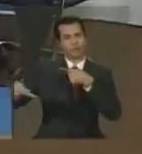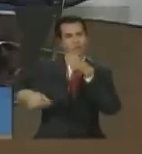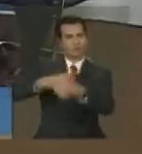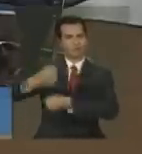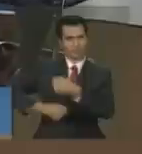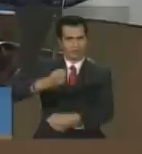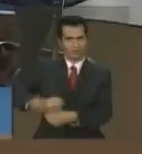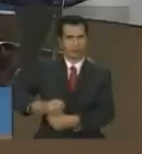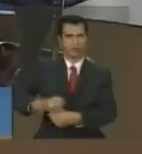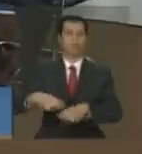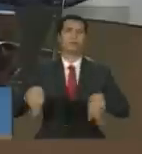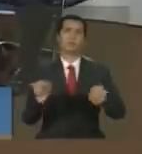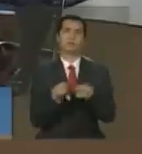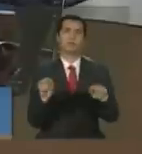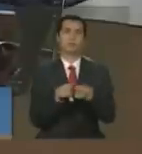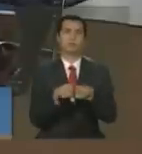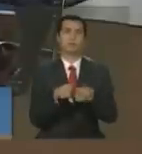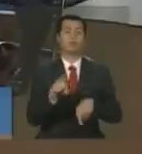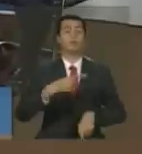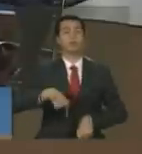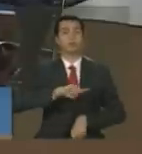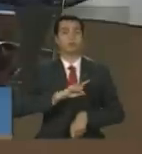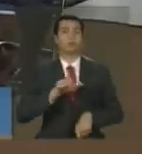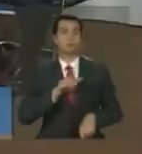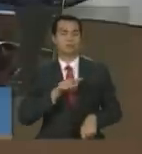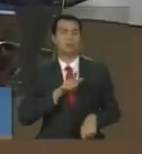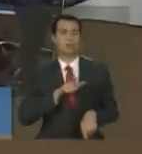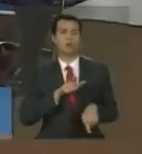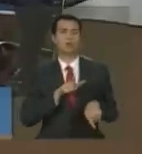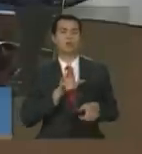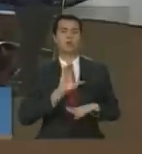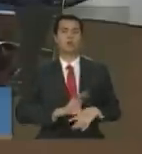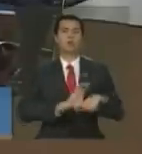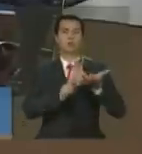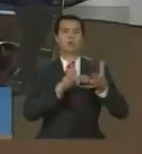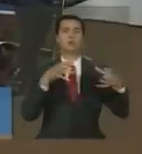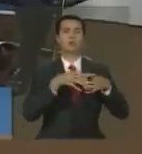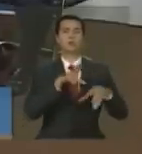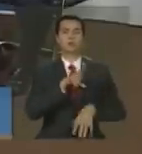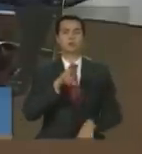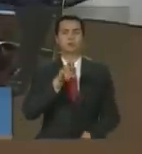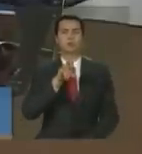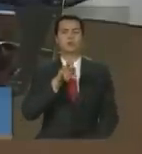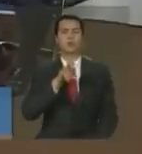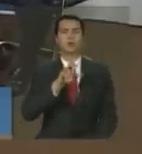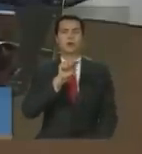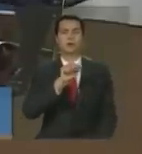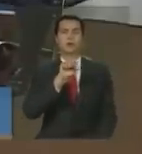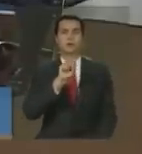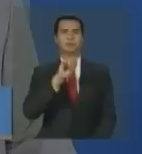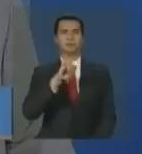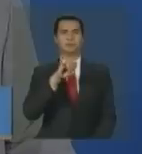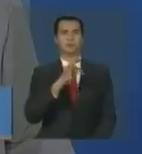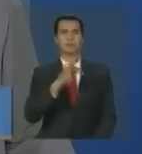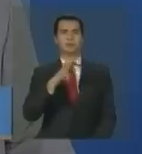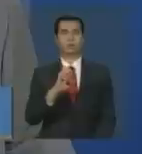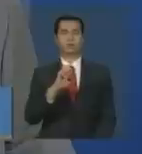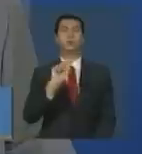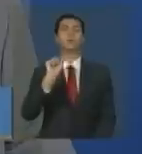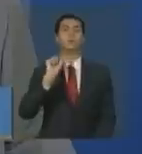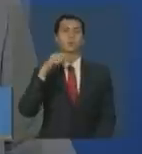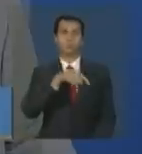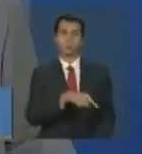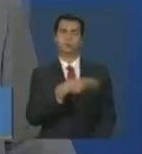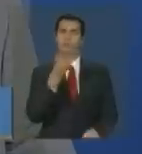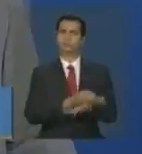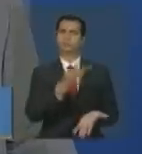seguinte. Nós temos uma comissão nacional, chama a CIT, Comissão Intergestores Tripartite. Essa comissão, ela se